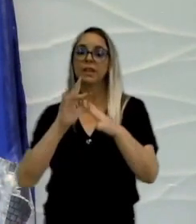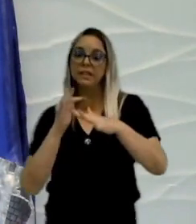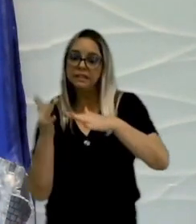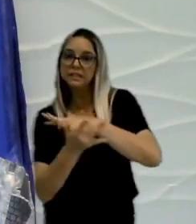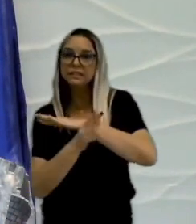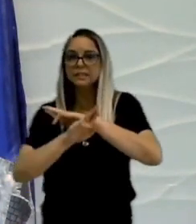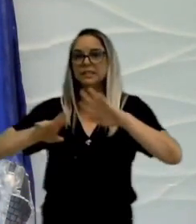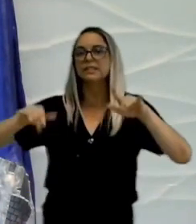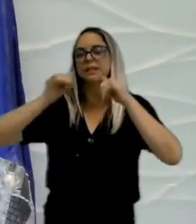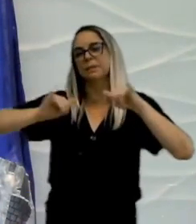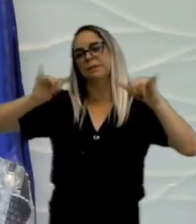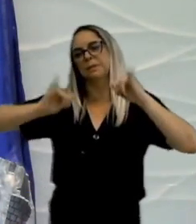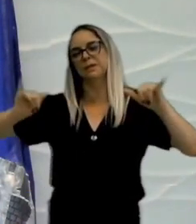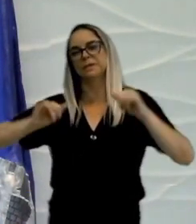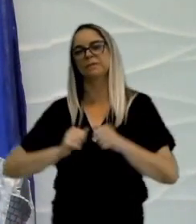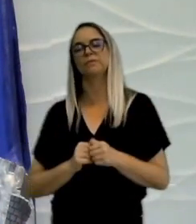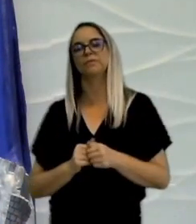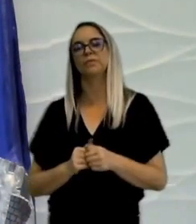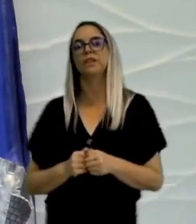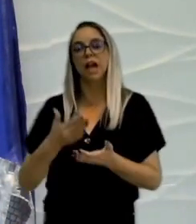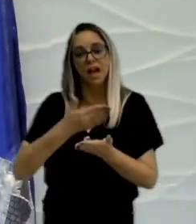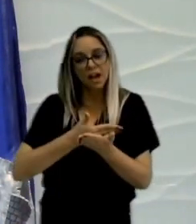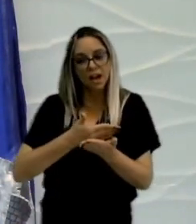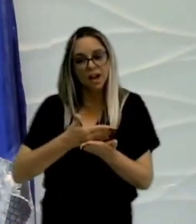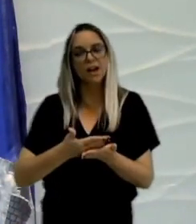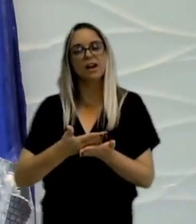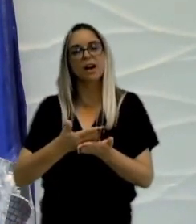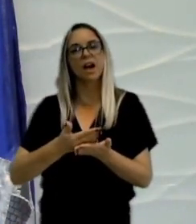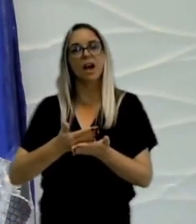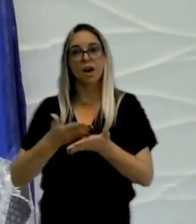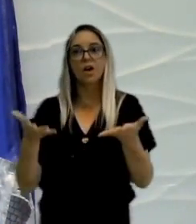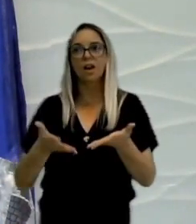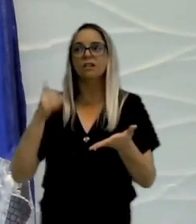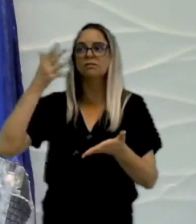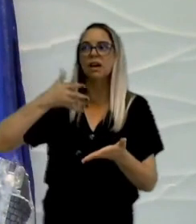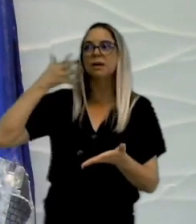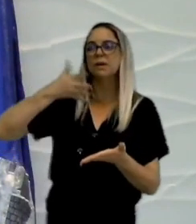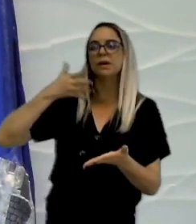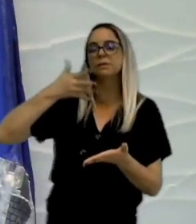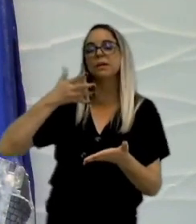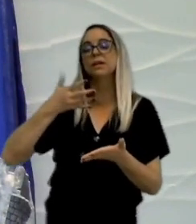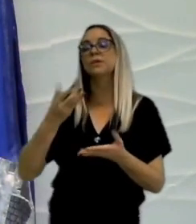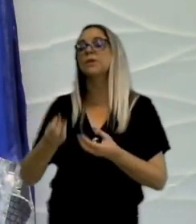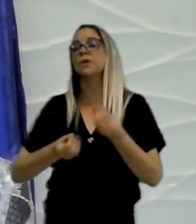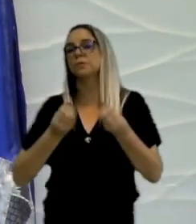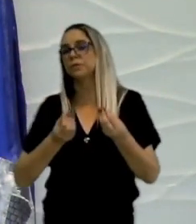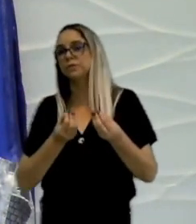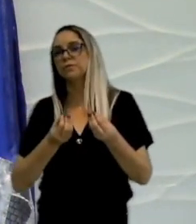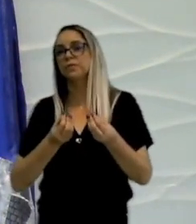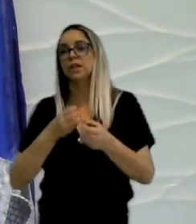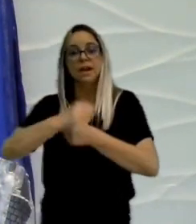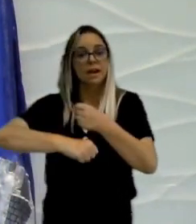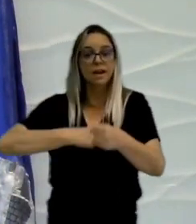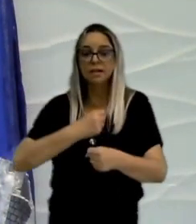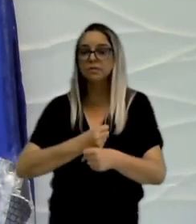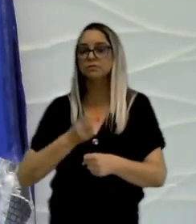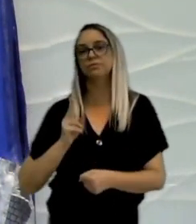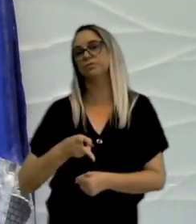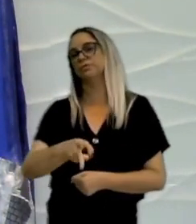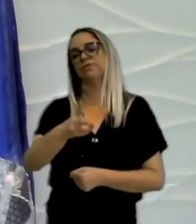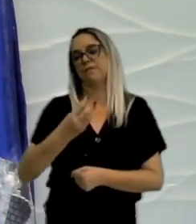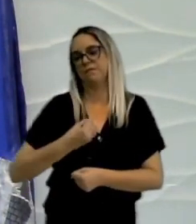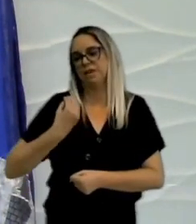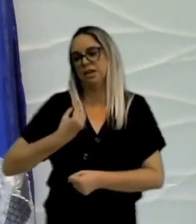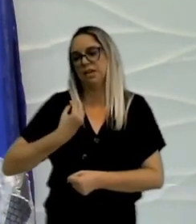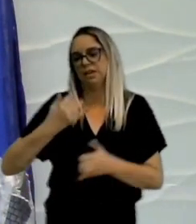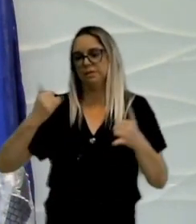dessa casa. Quero, nesse momento, iniciar meu pronunciamento também desejando muitos anos de vida aos aniversariantes